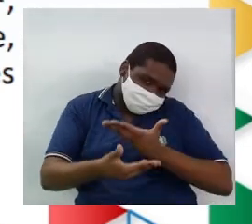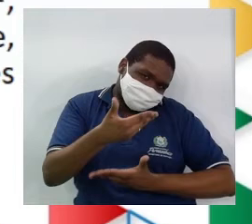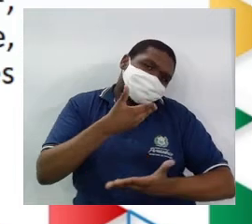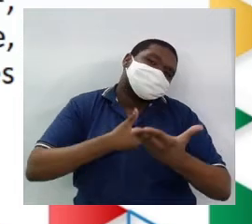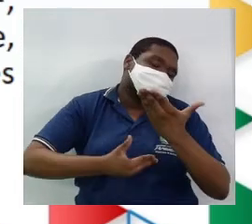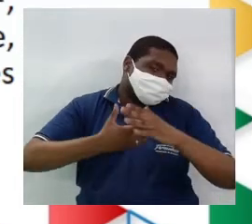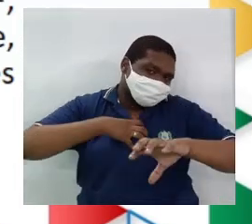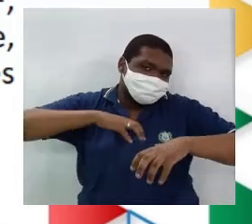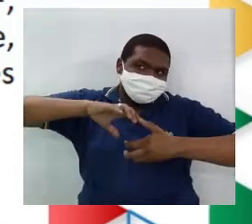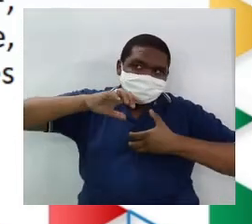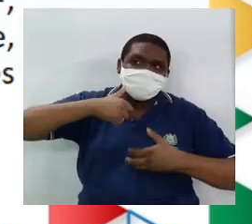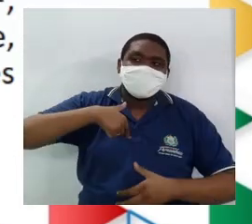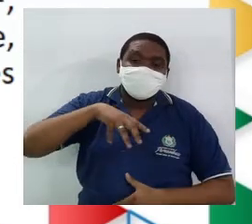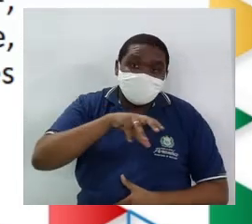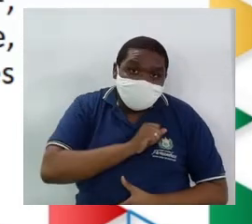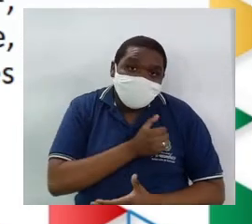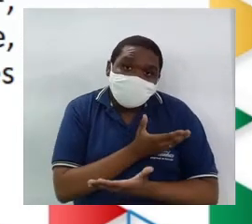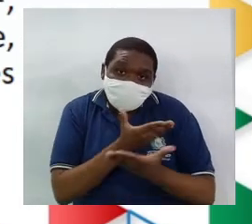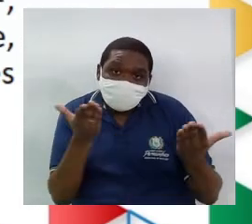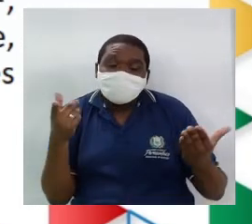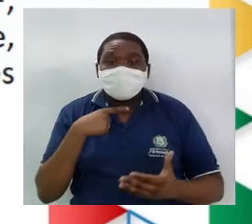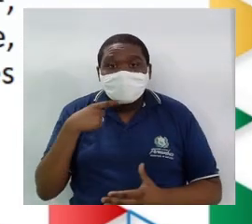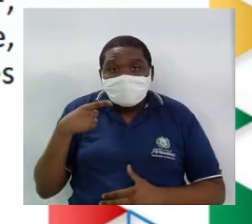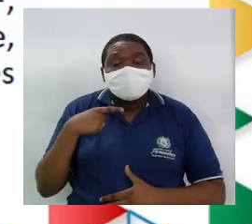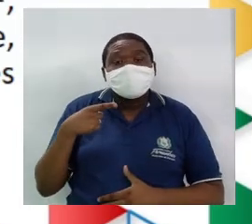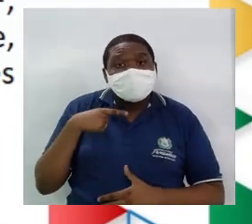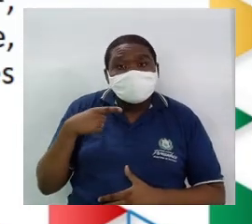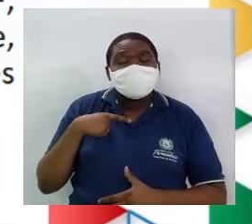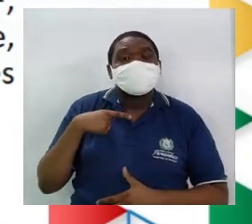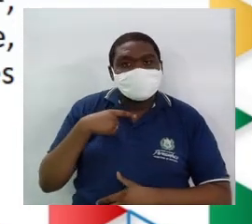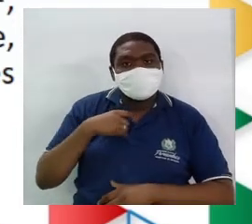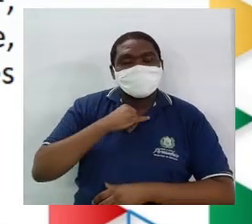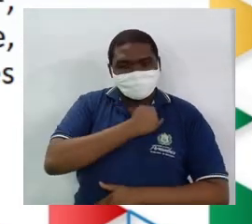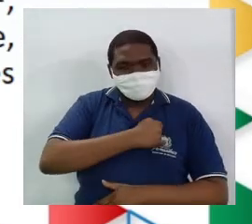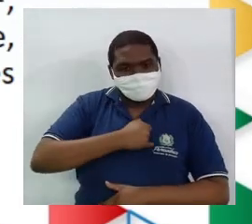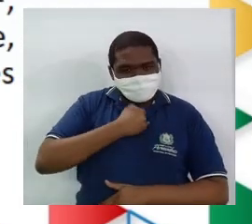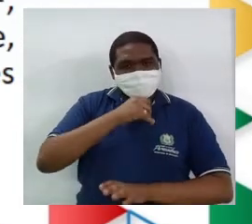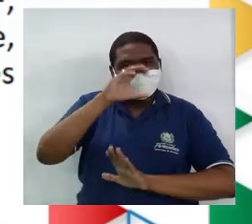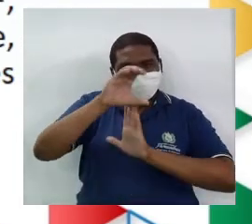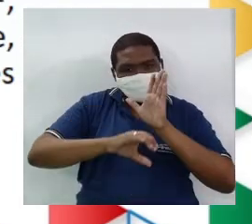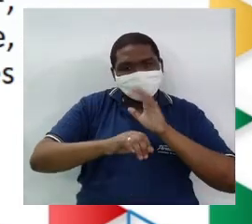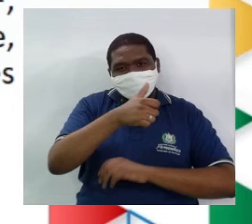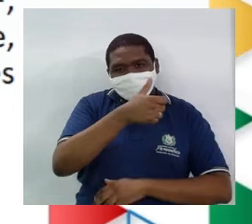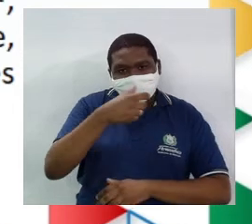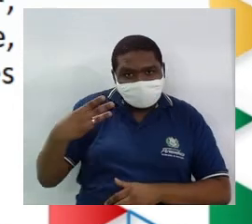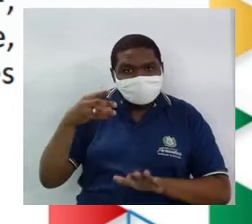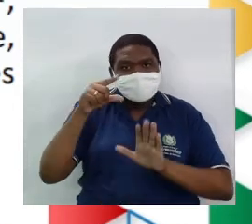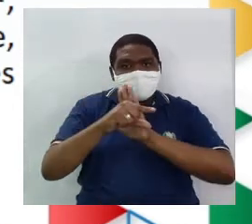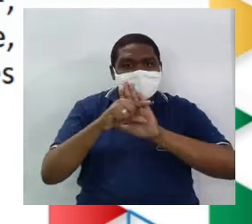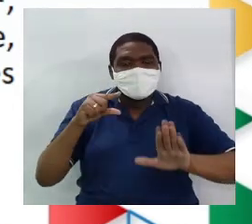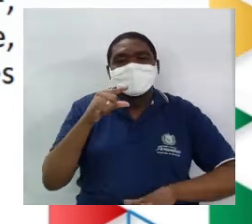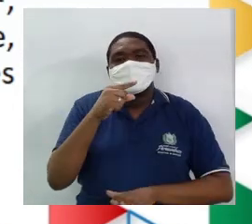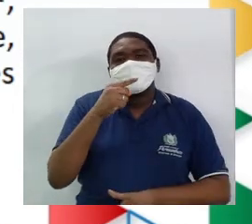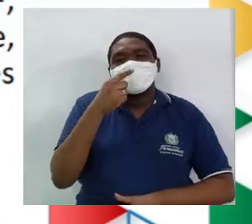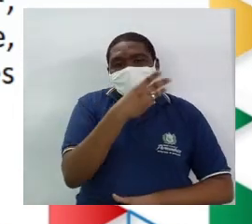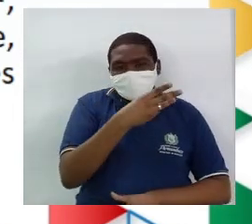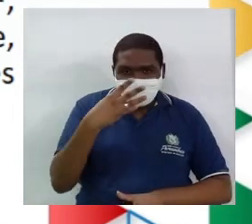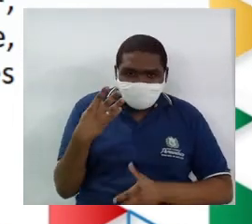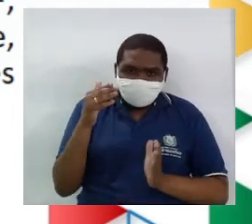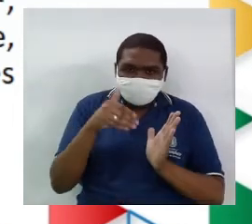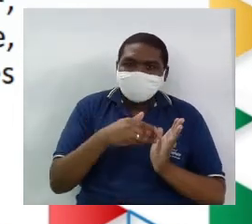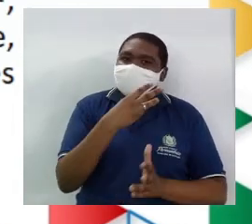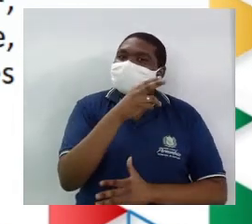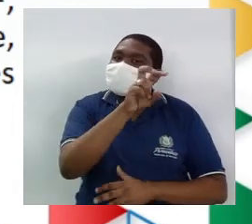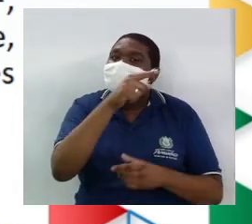amei. Isso está no Evangelho de São João, capítulo 13, do versículo 34 e 35, porque